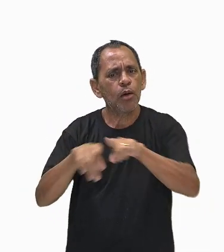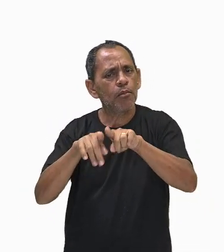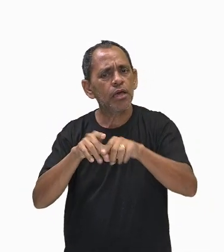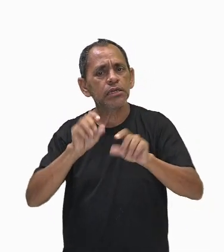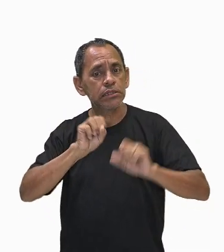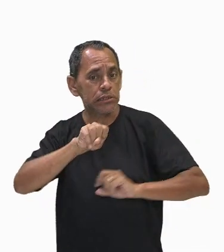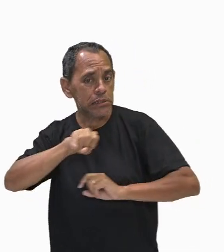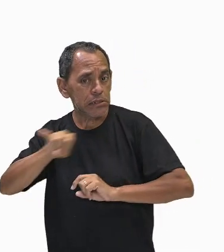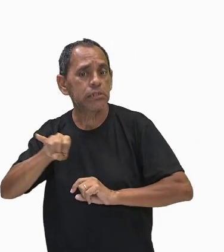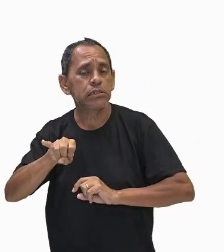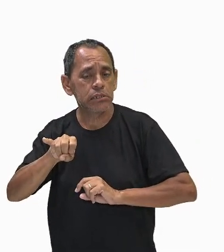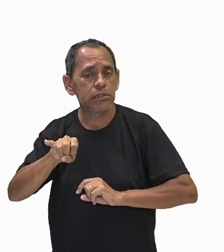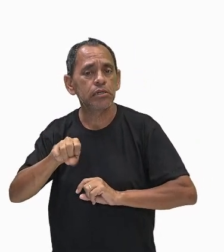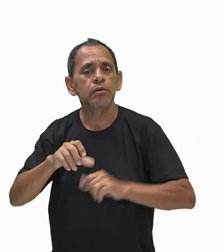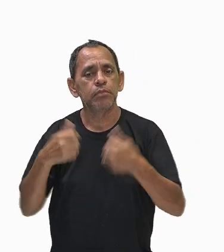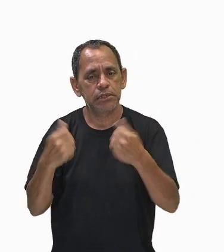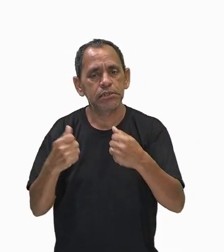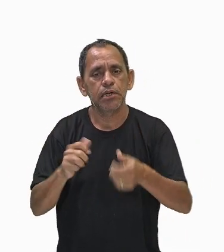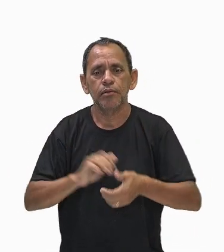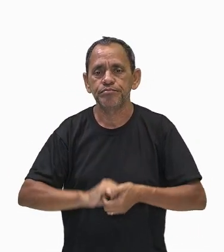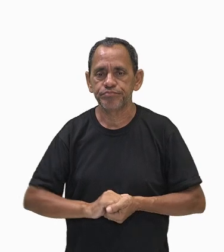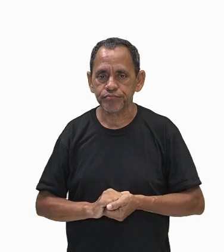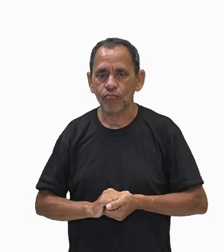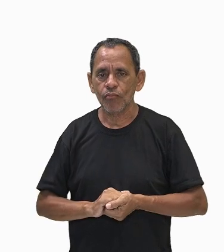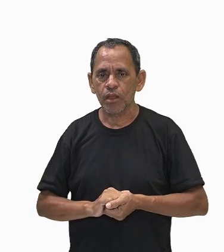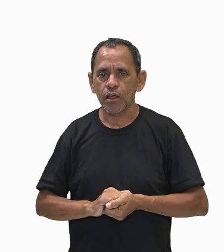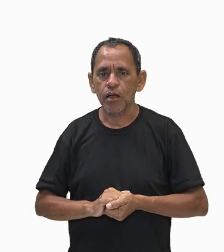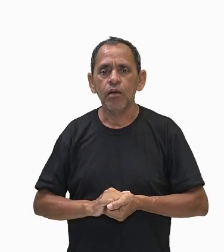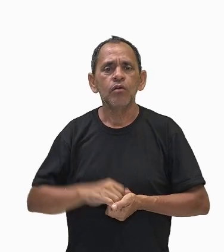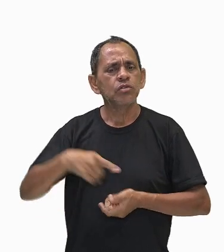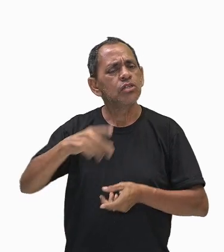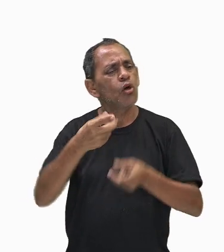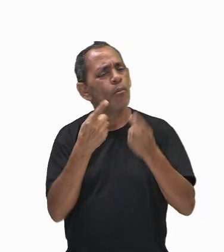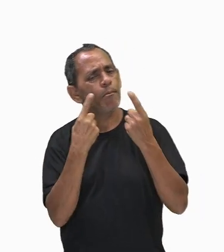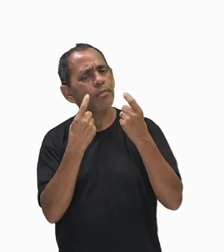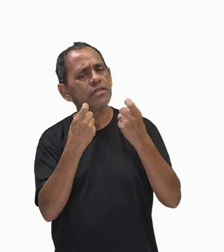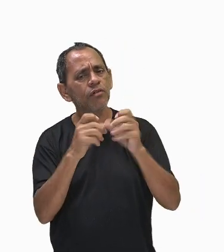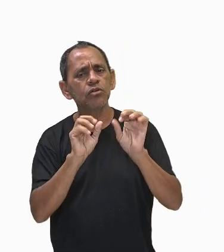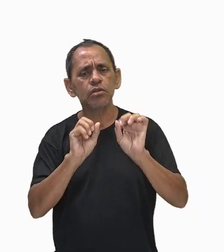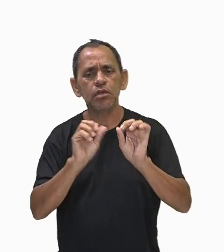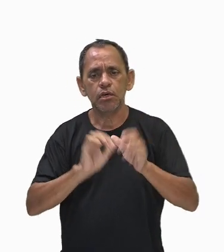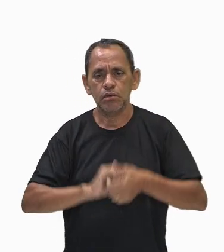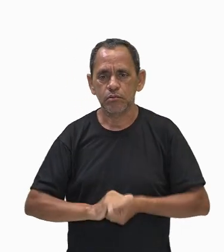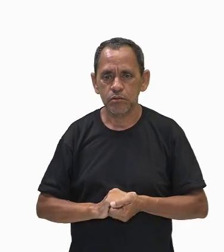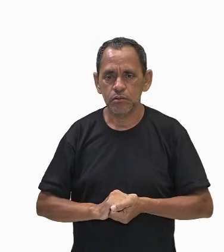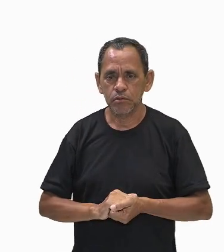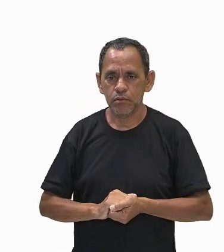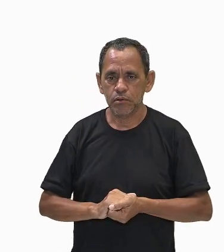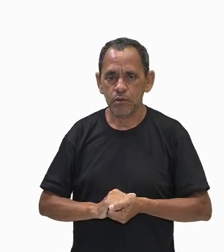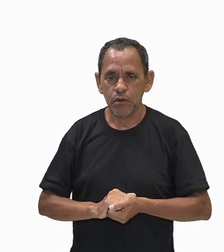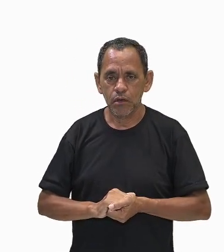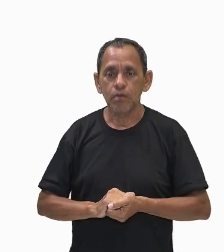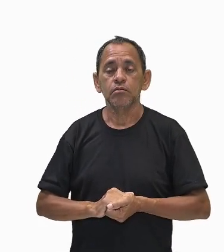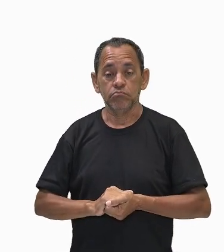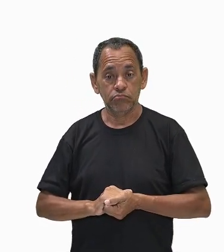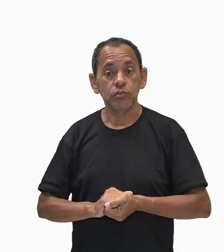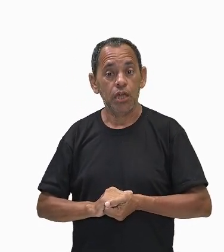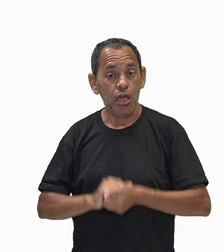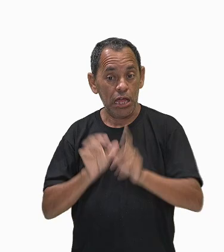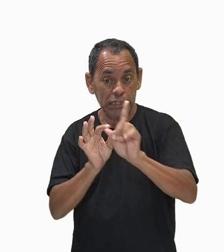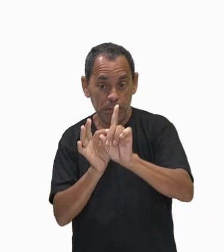quando se faz necessário. Vocês já devem ter observado que quando a gente tem um pico alto elevado de